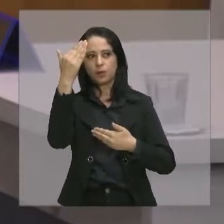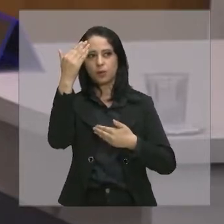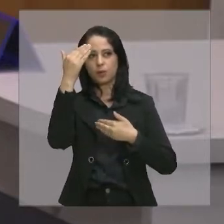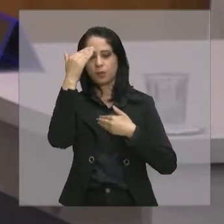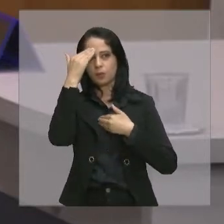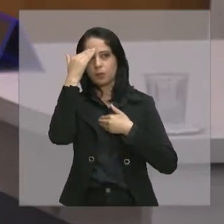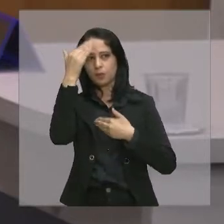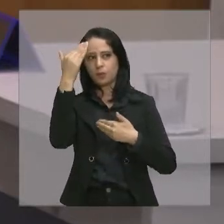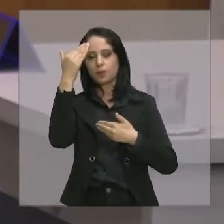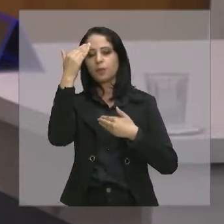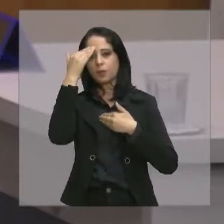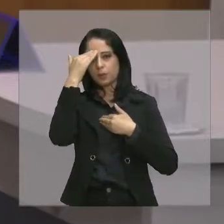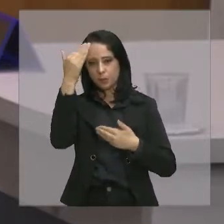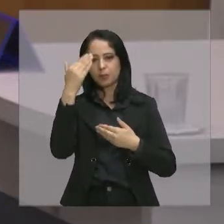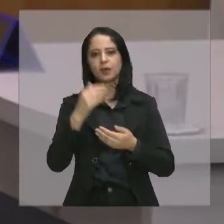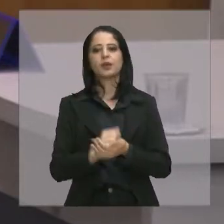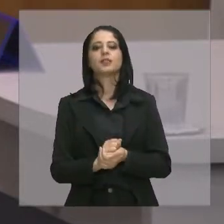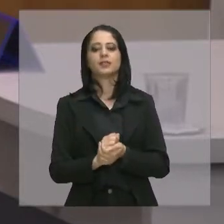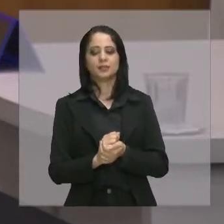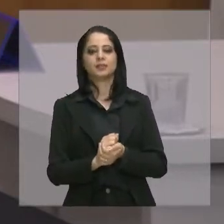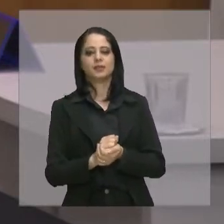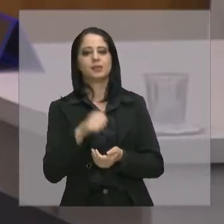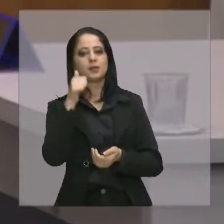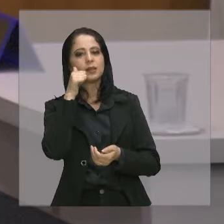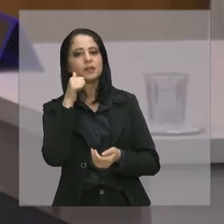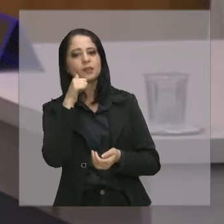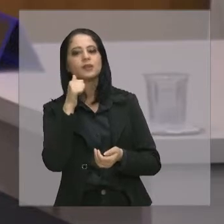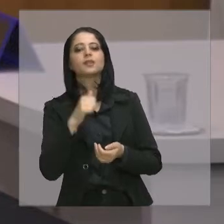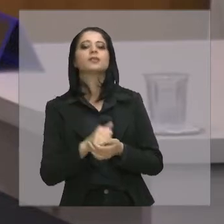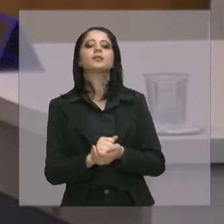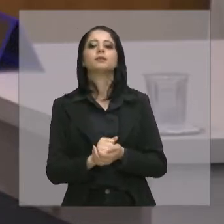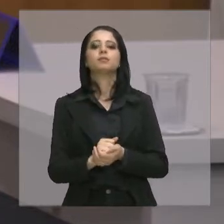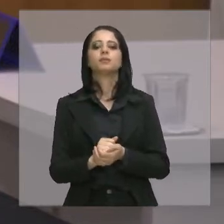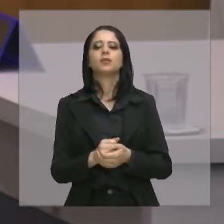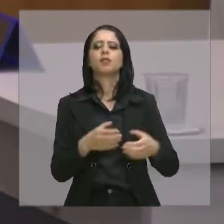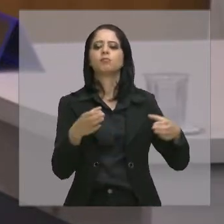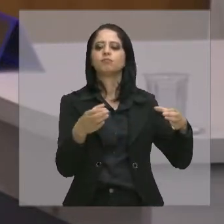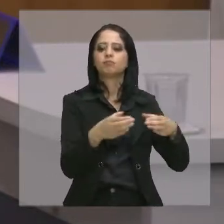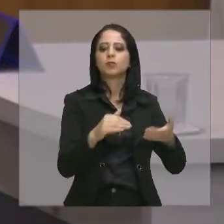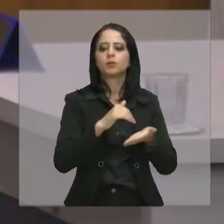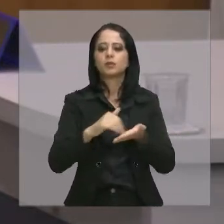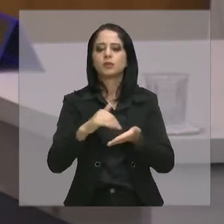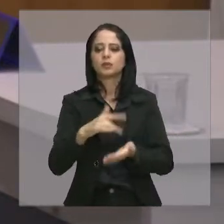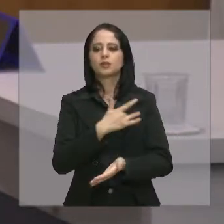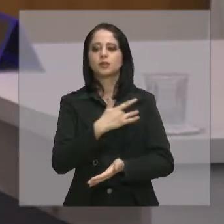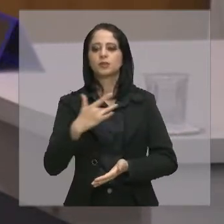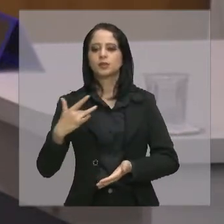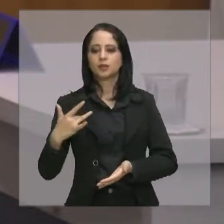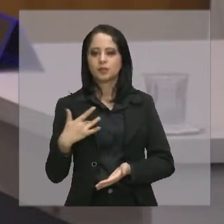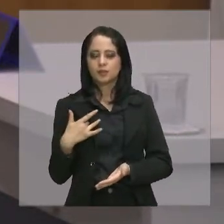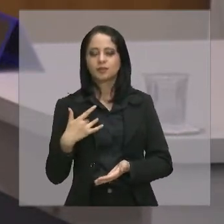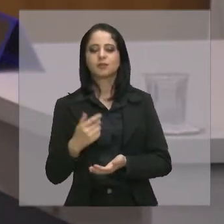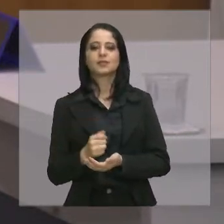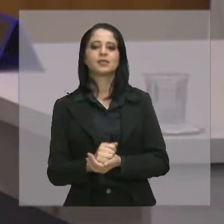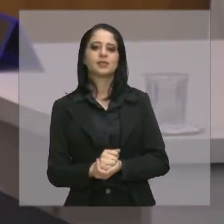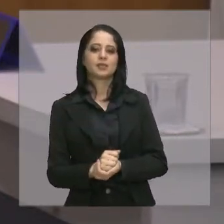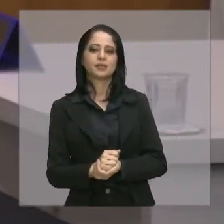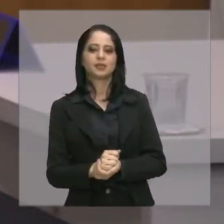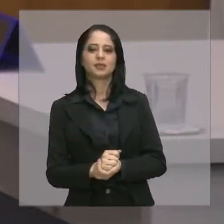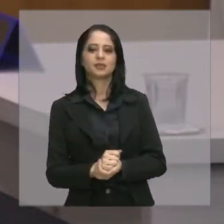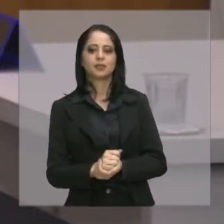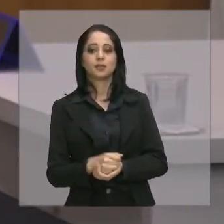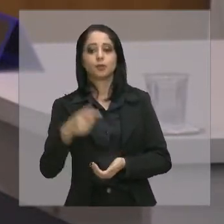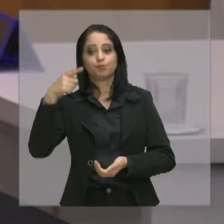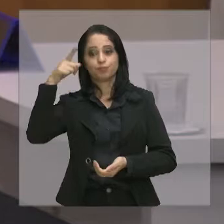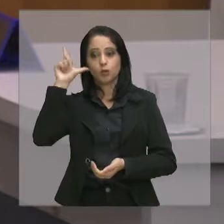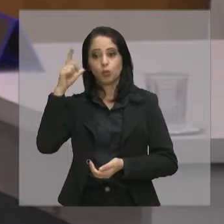secretária de Saúde, Margarete, toda a equipe da Secretaria de Saúde que nos receberam